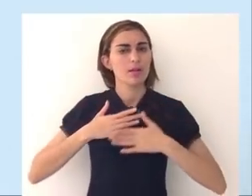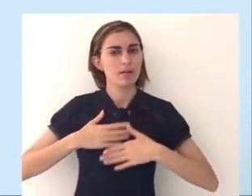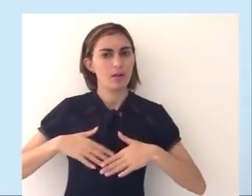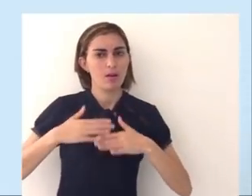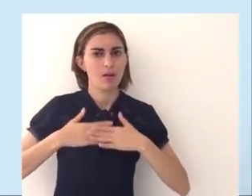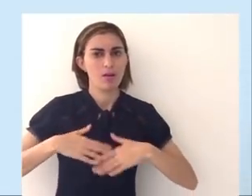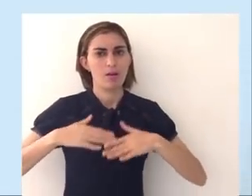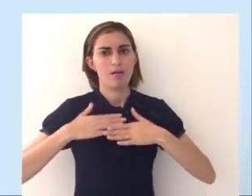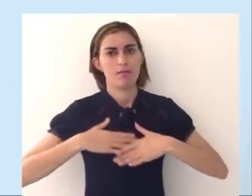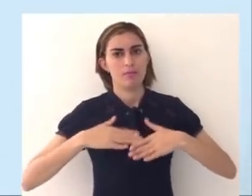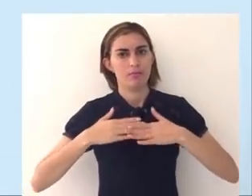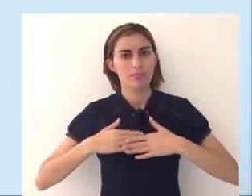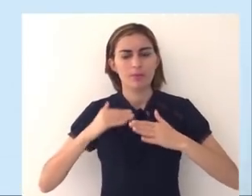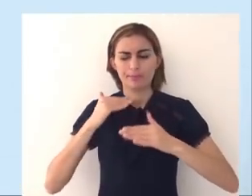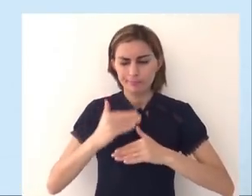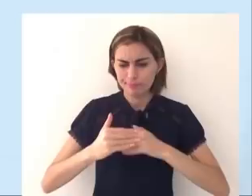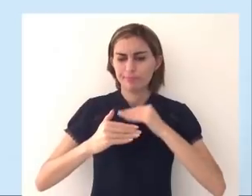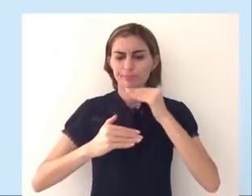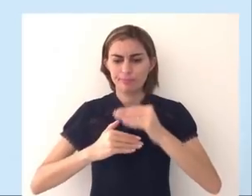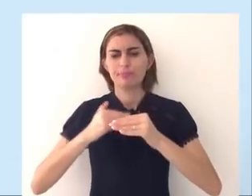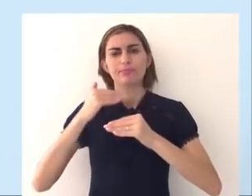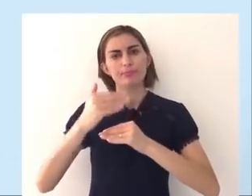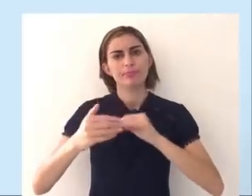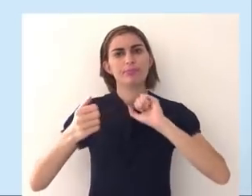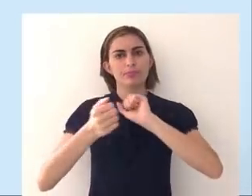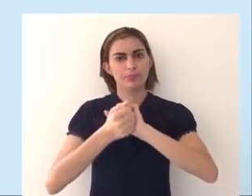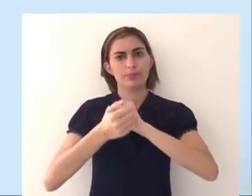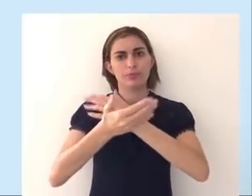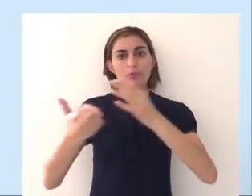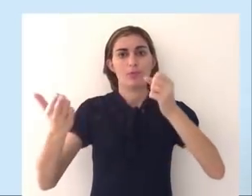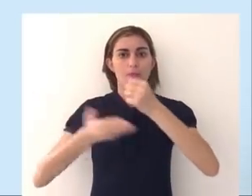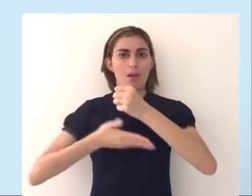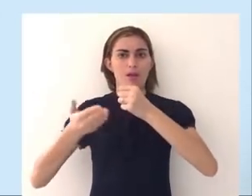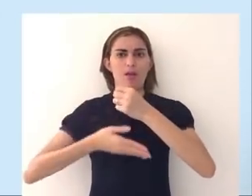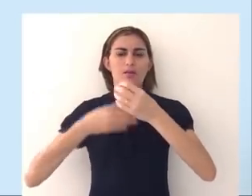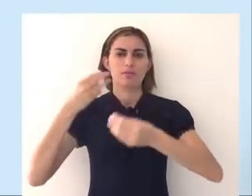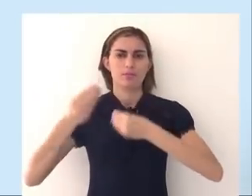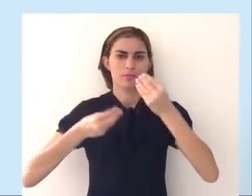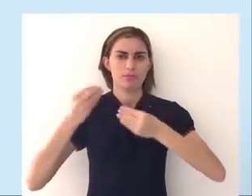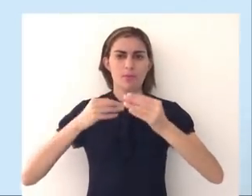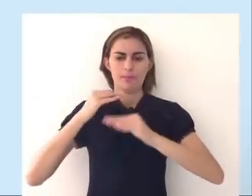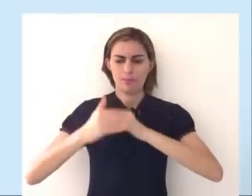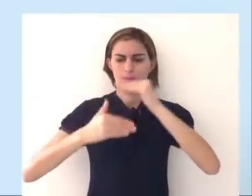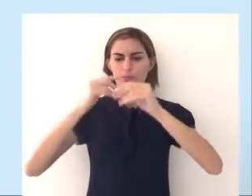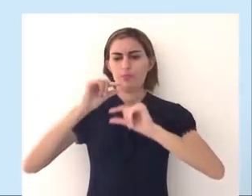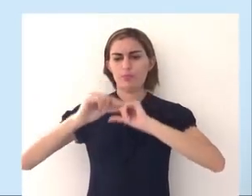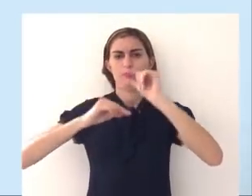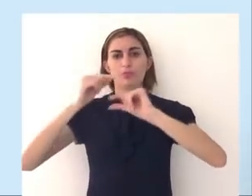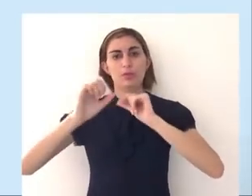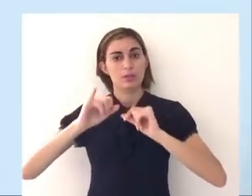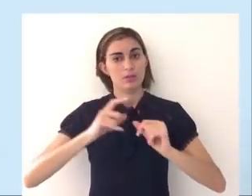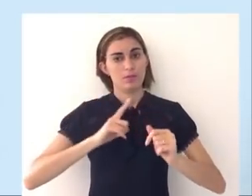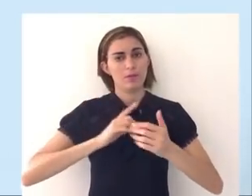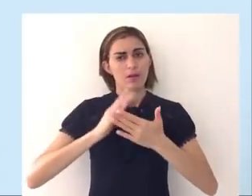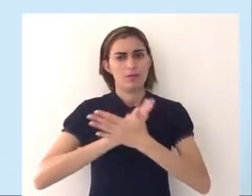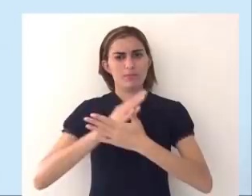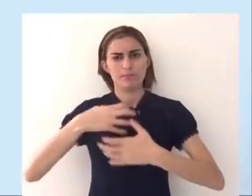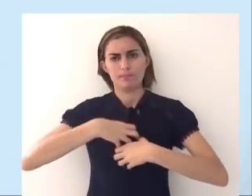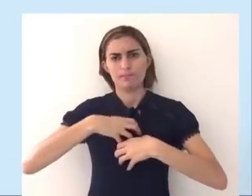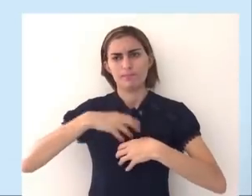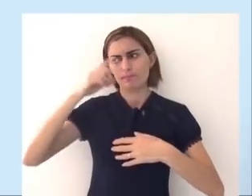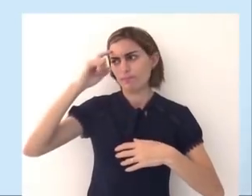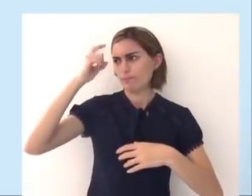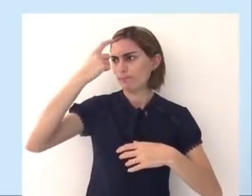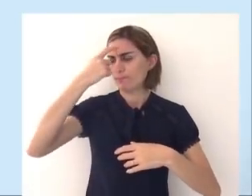com calma, degrauzinho por degrauzinho, juntando a sua base, como tudo na vida, aos poucos. E se tiver alguma dificuldade,